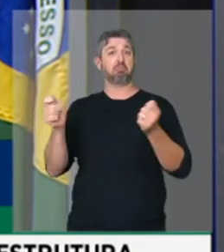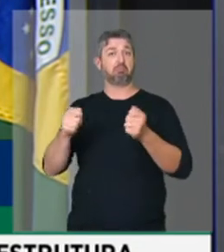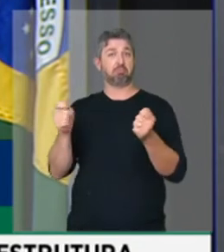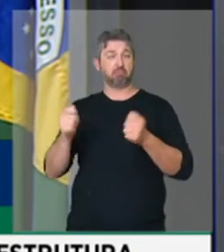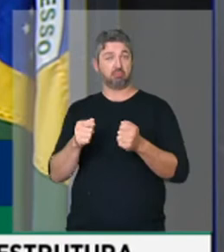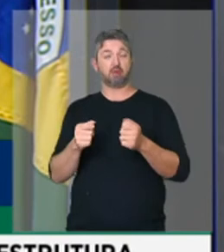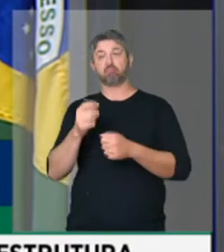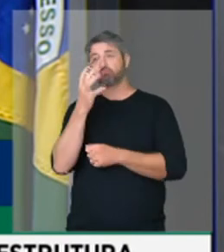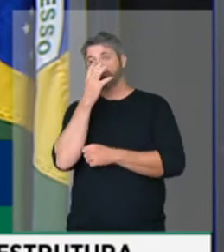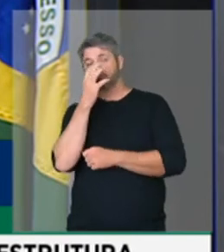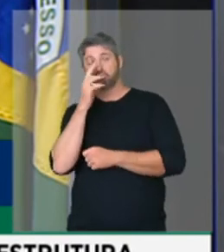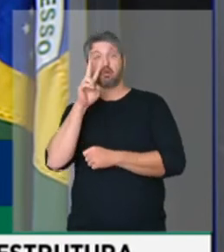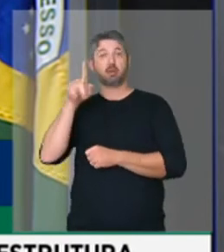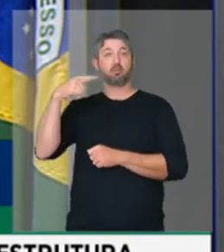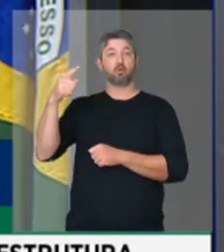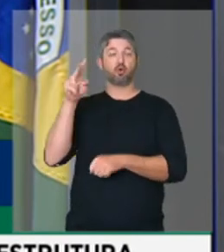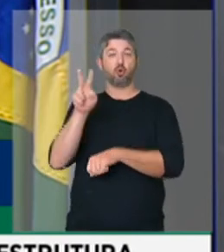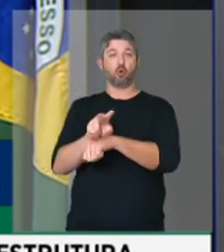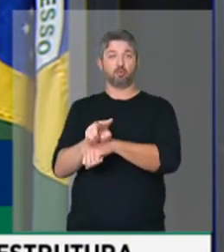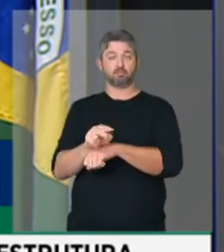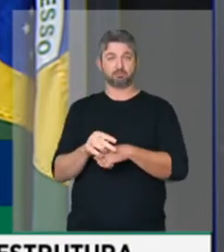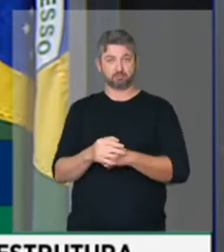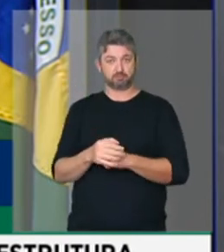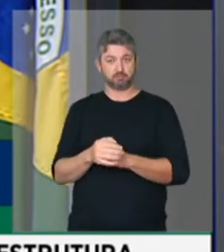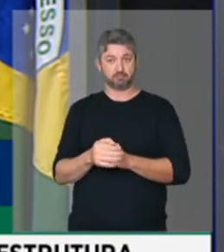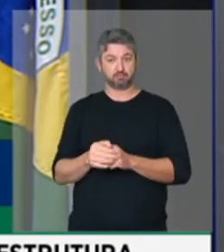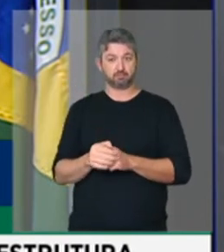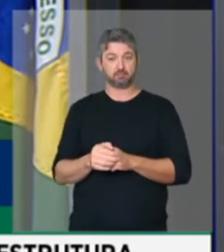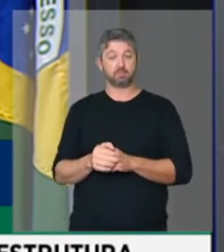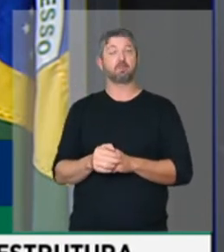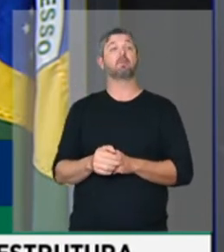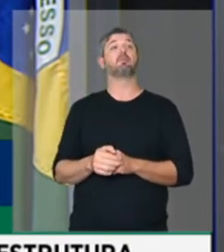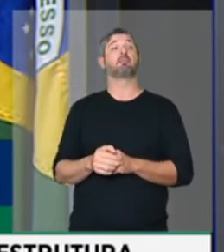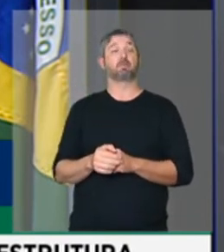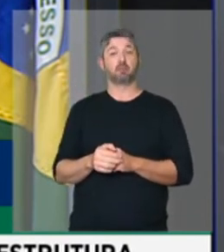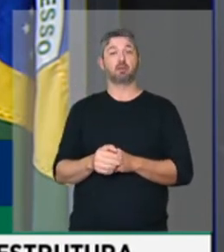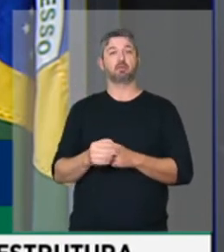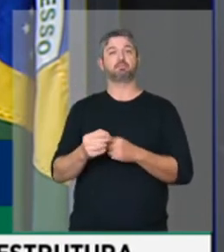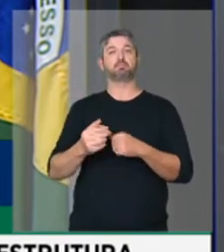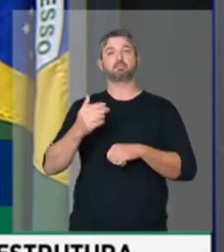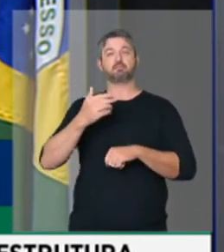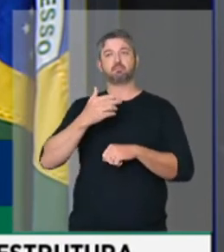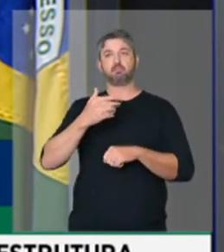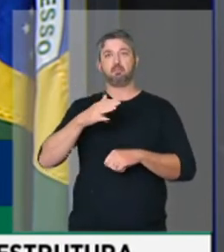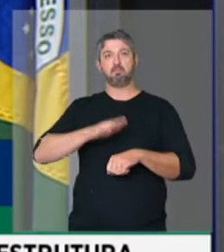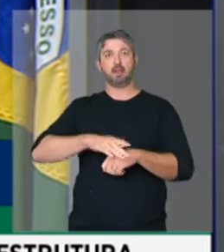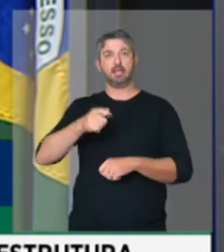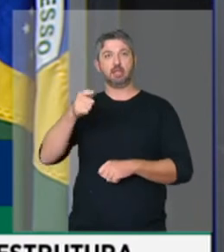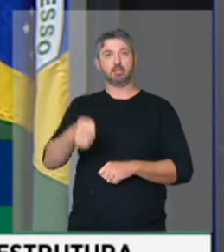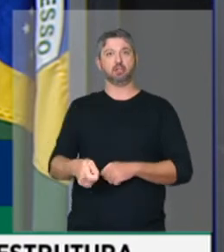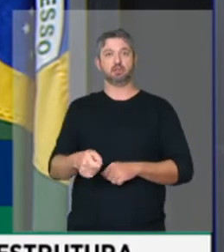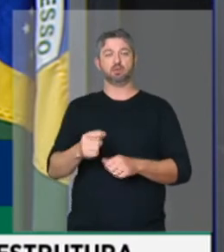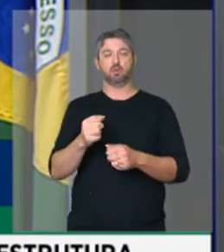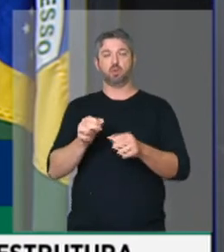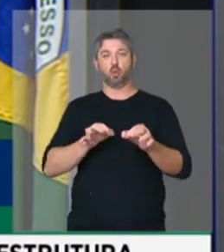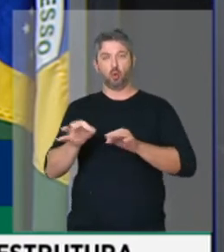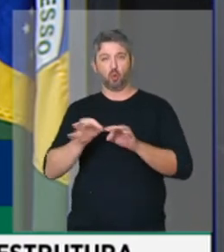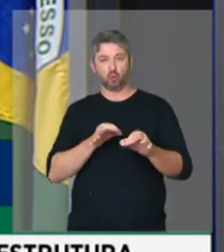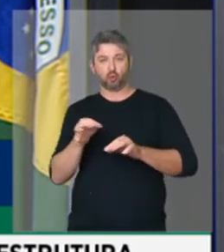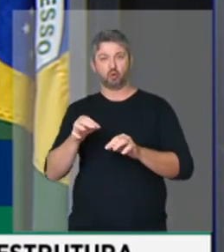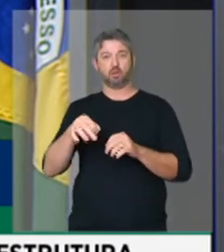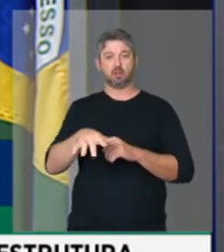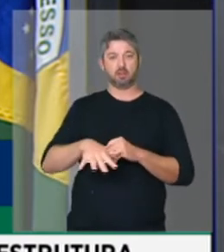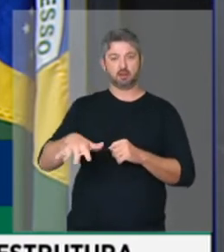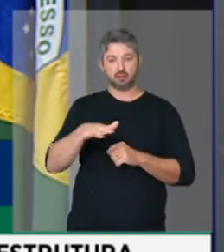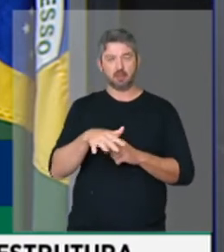cobrar depois. Segunda questão, como forma de tornar mais rígido o controle setorial sobre a fruição